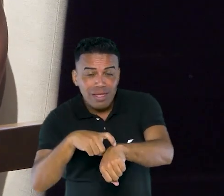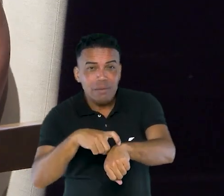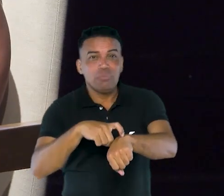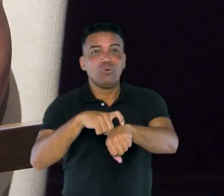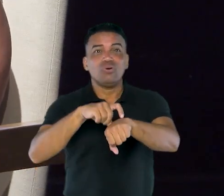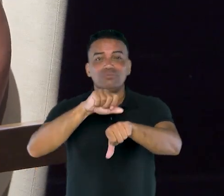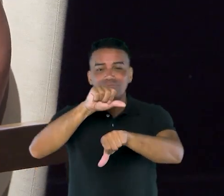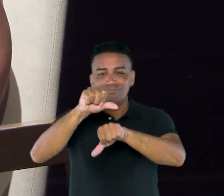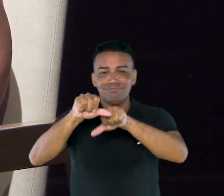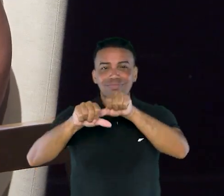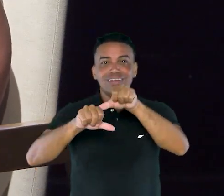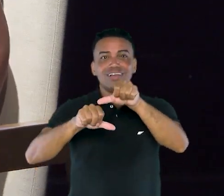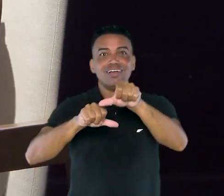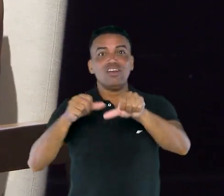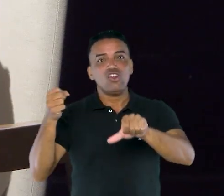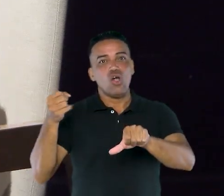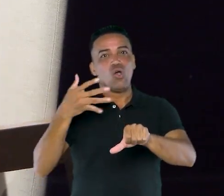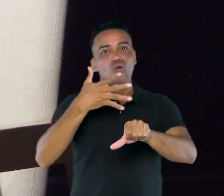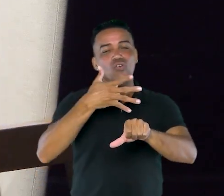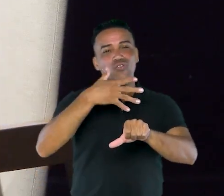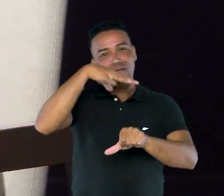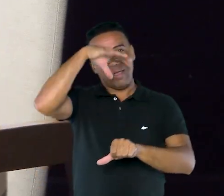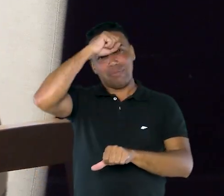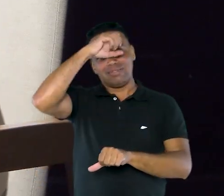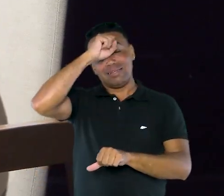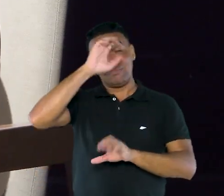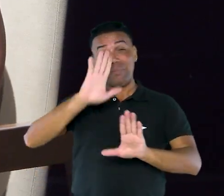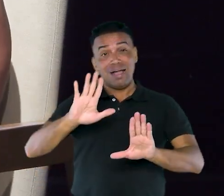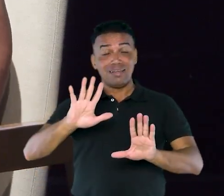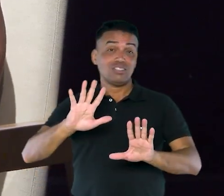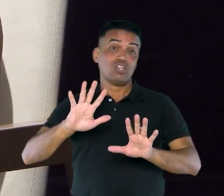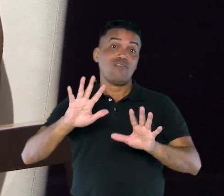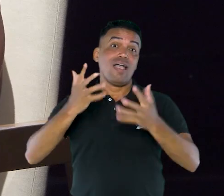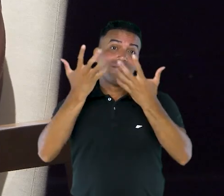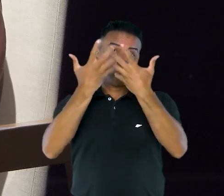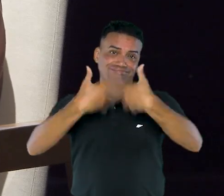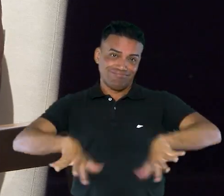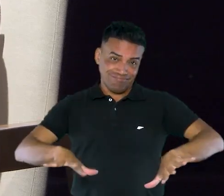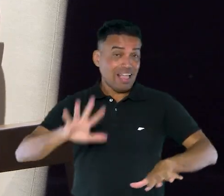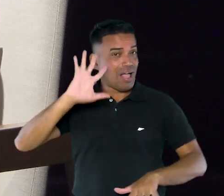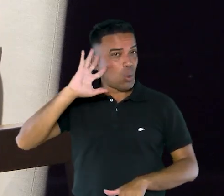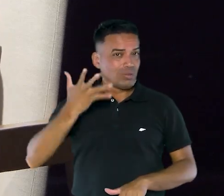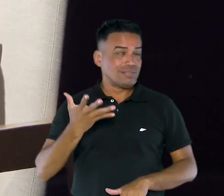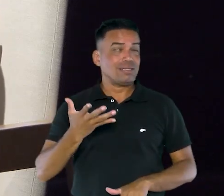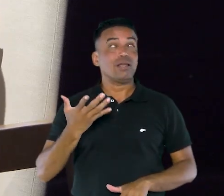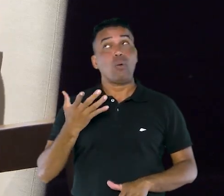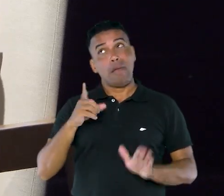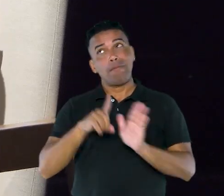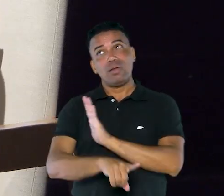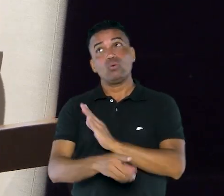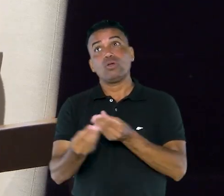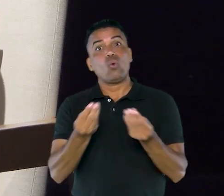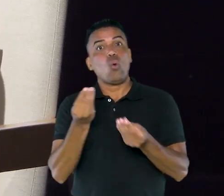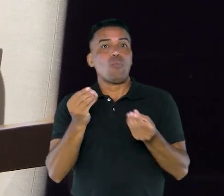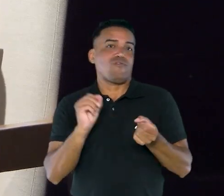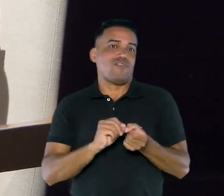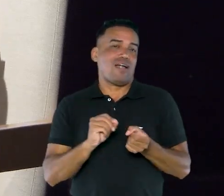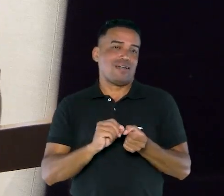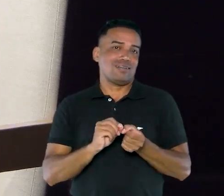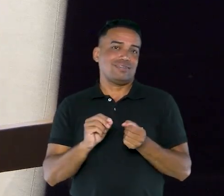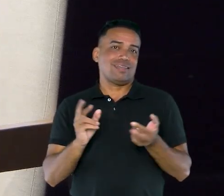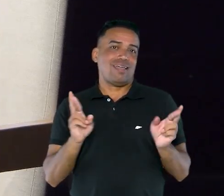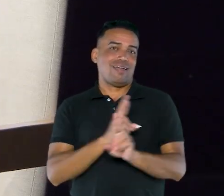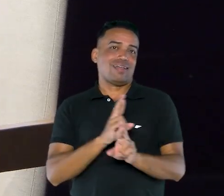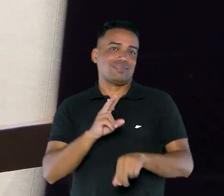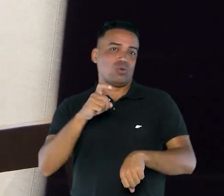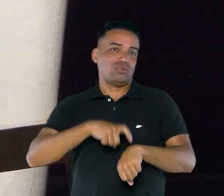também poderia ser um novo aprendizado, mas isso só vai funcionar. Por isso que essa é a pergunta de como é que a gente faz isso em relação